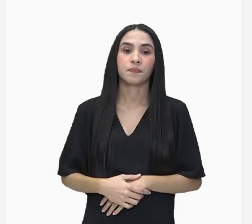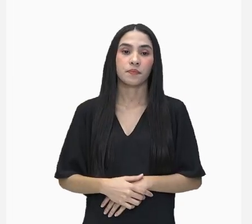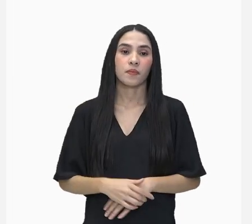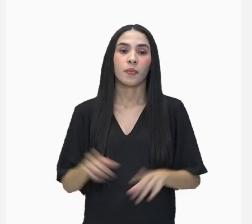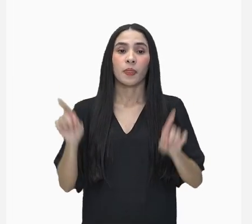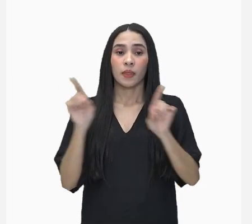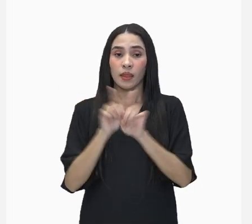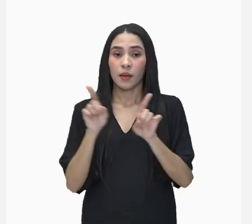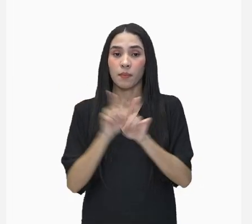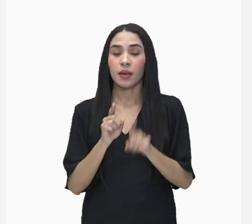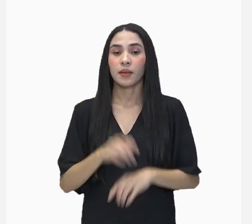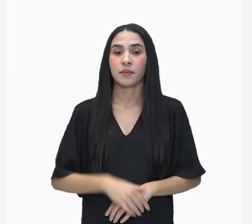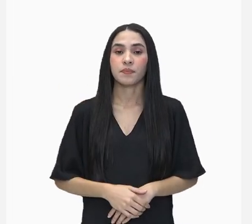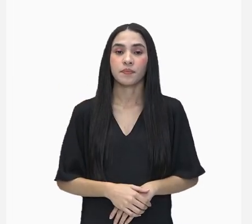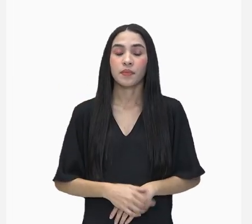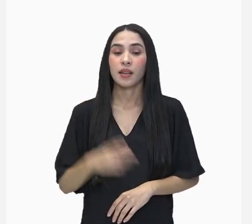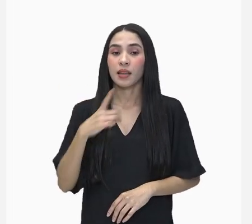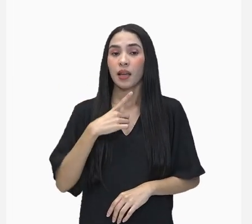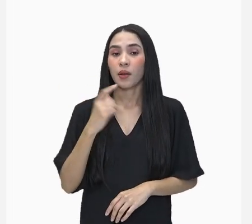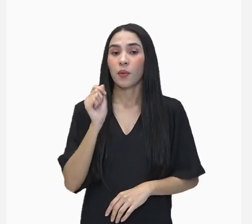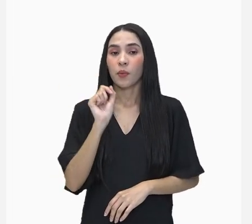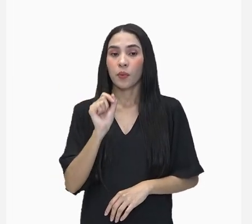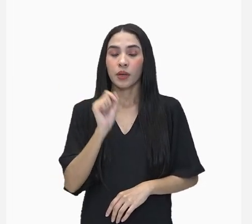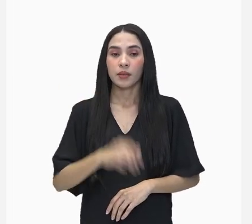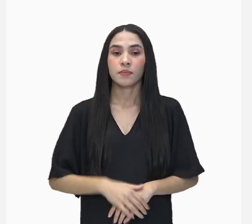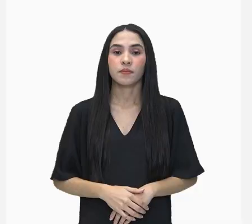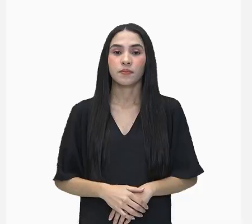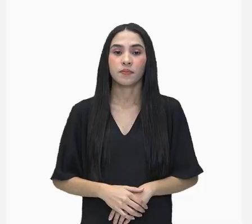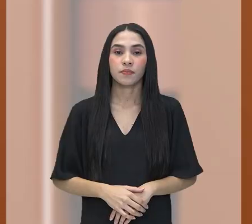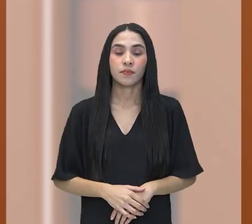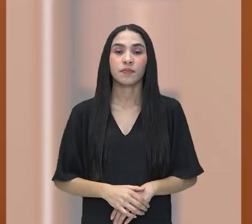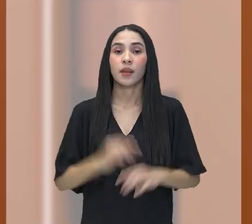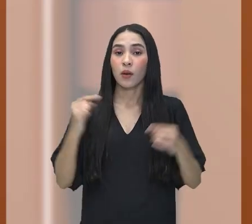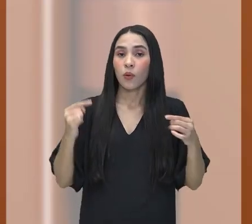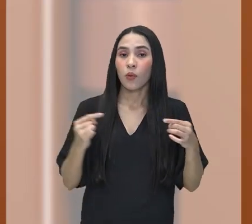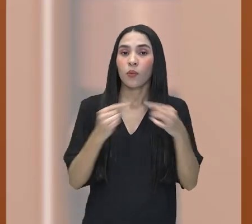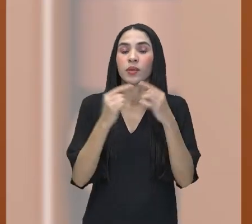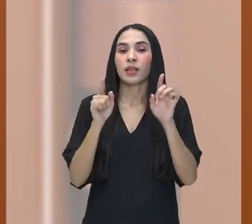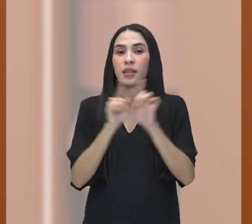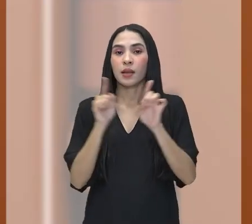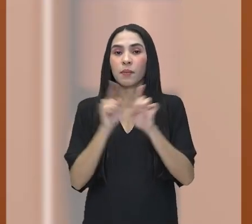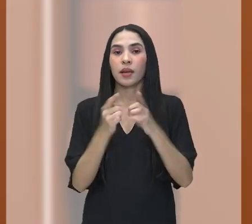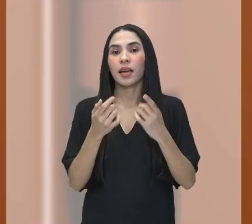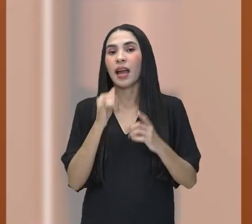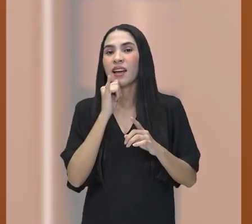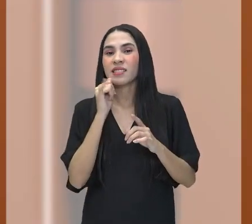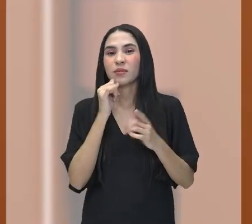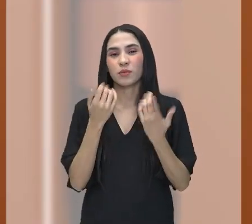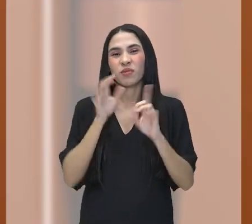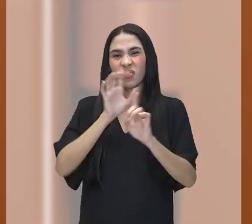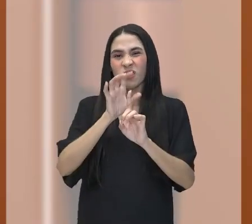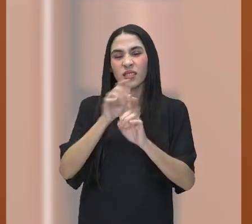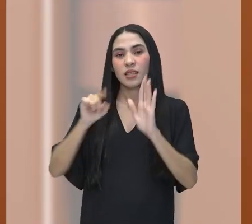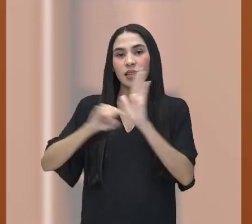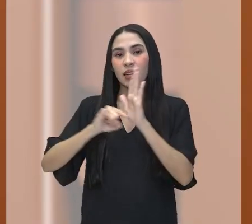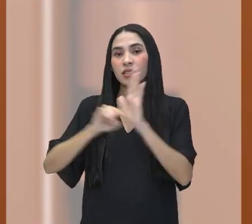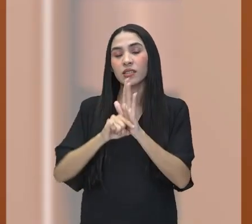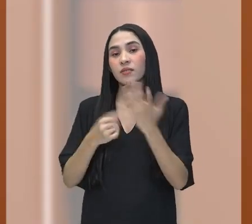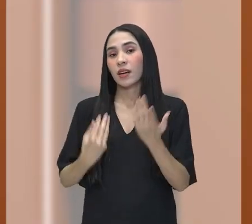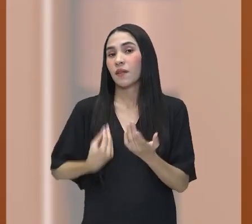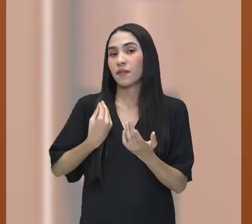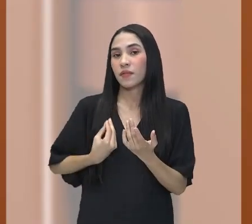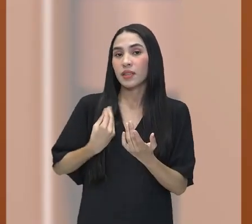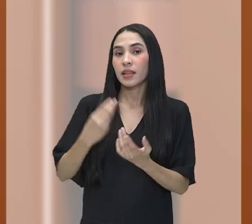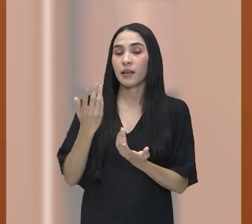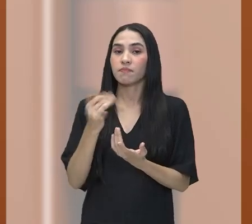fatores repulsivos, nós temos aqueles que estão associados às péssimas condições de vida em que